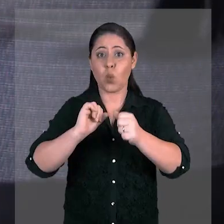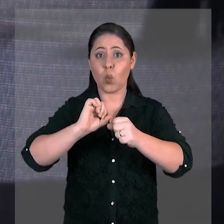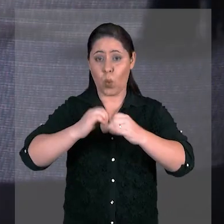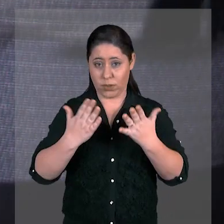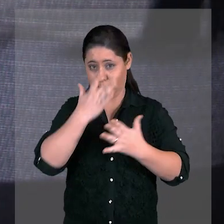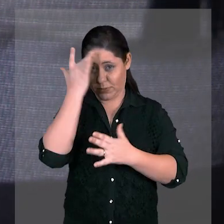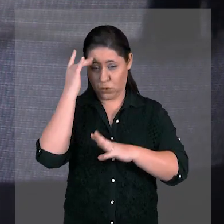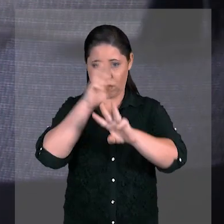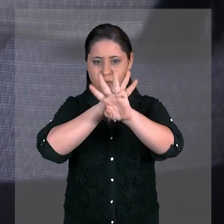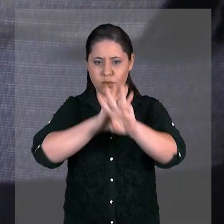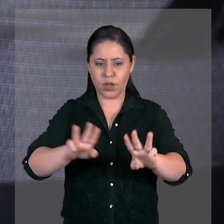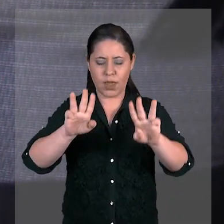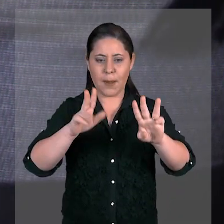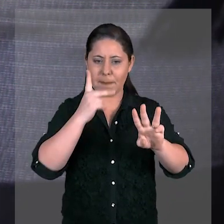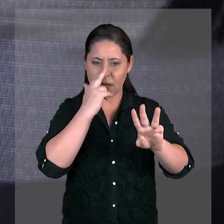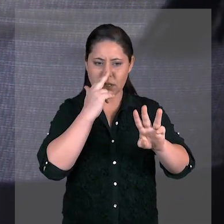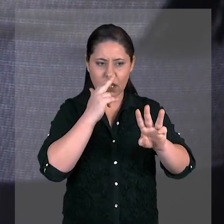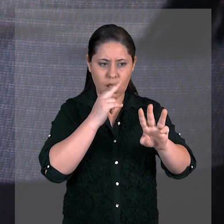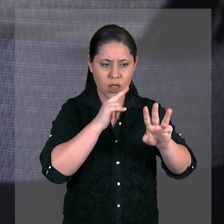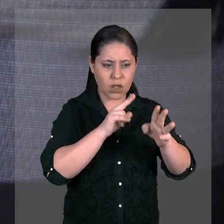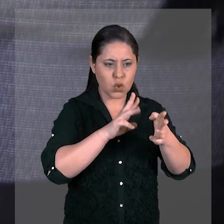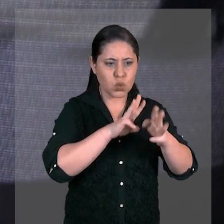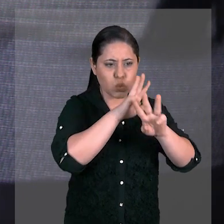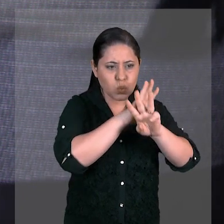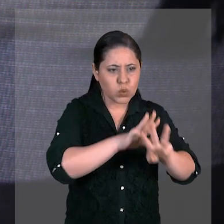difícil de você conseguir